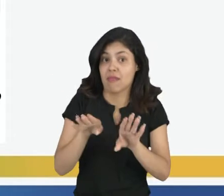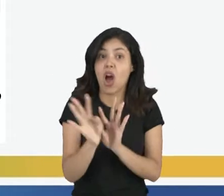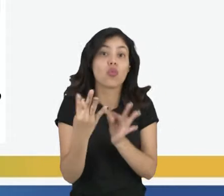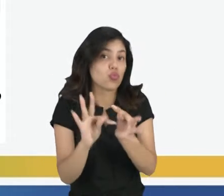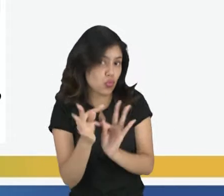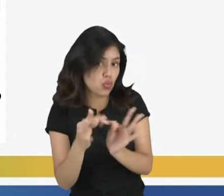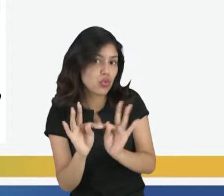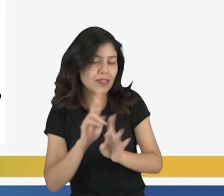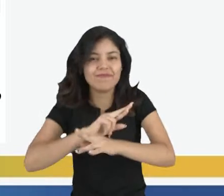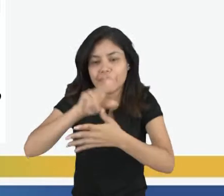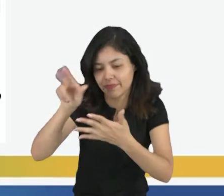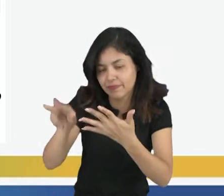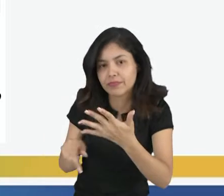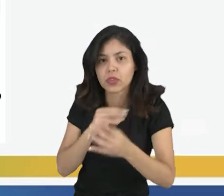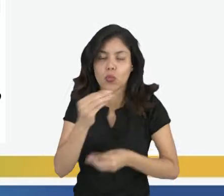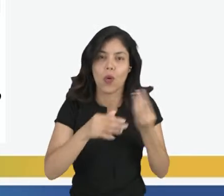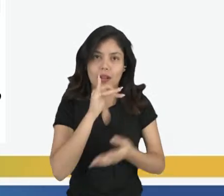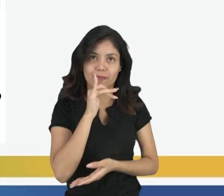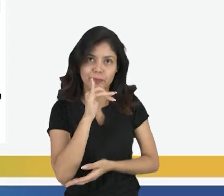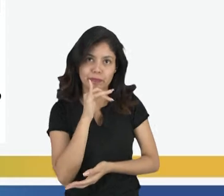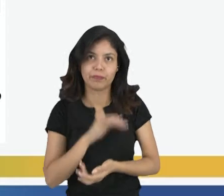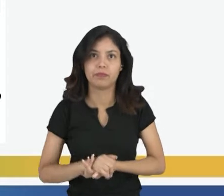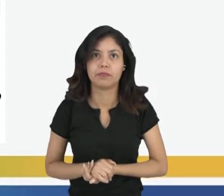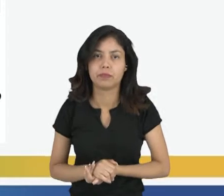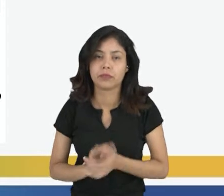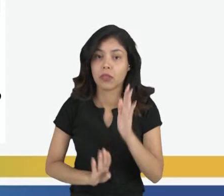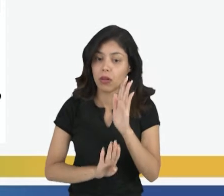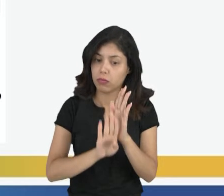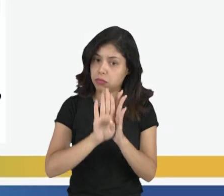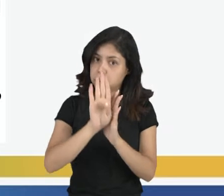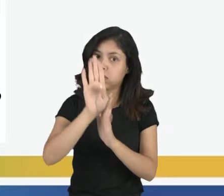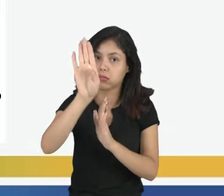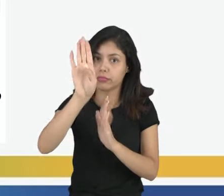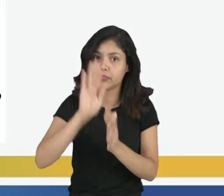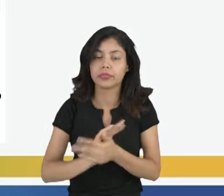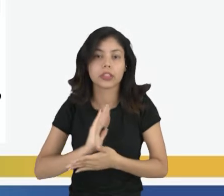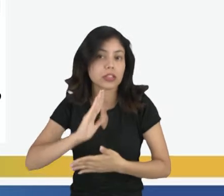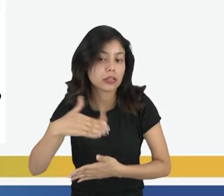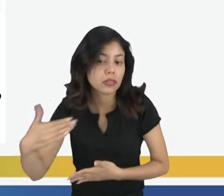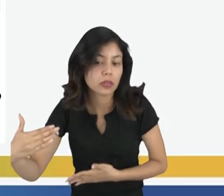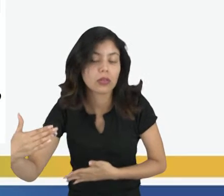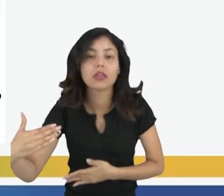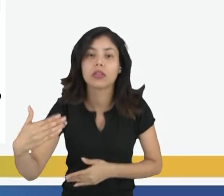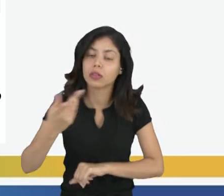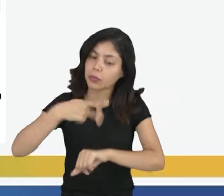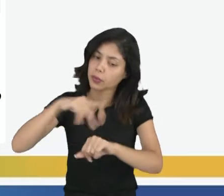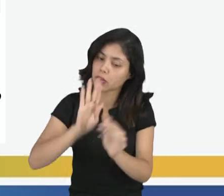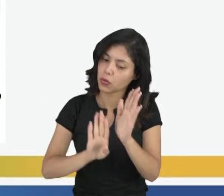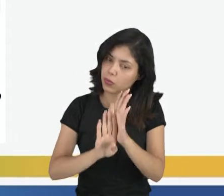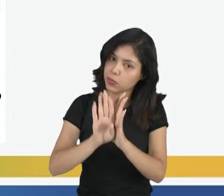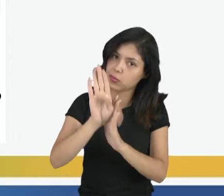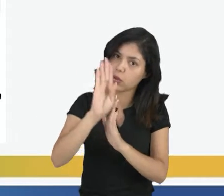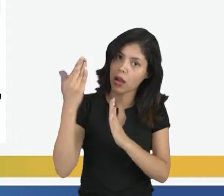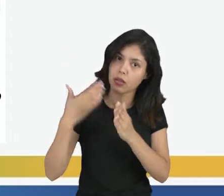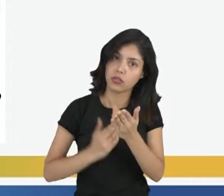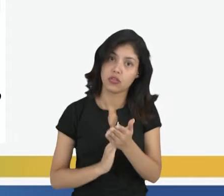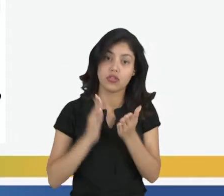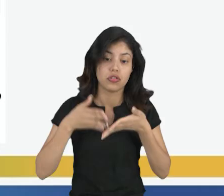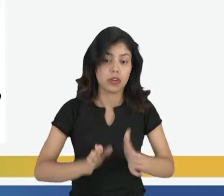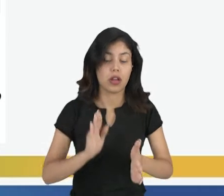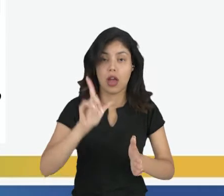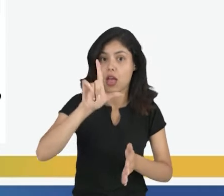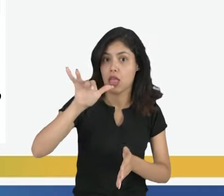tecnologia diversificada, como, por exemplo, né, foguetes. Enquanto o país fabricava um foguete para chegar à Lua, o